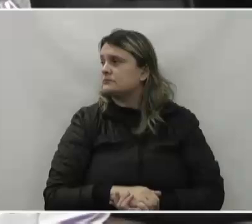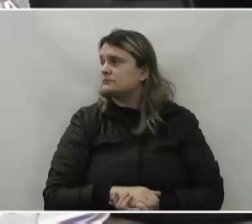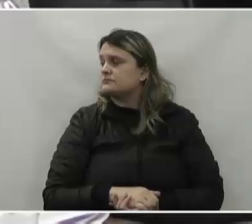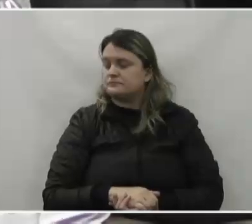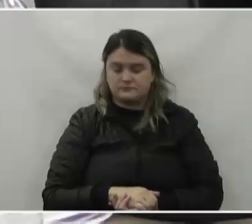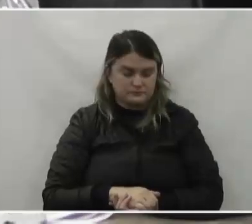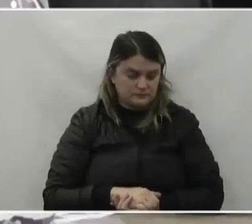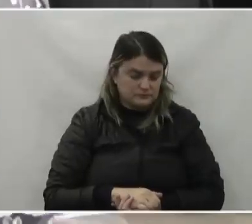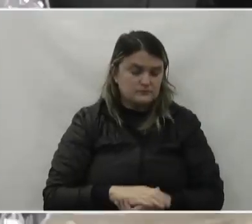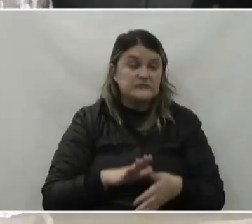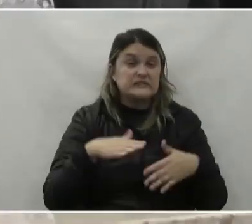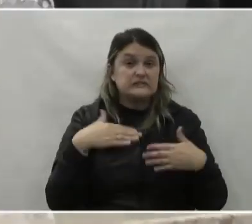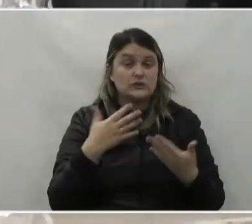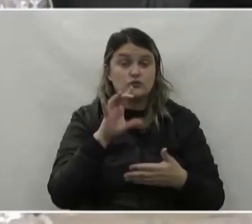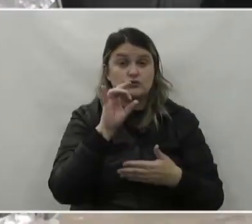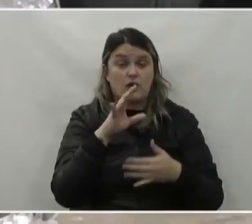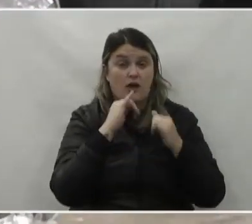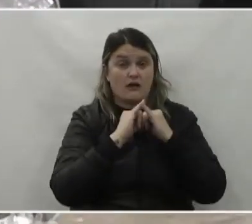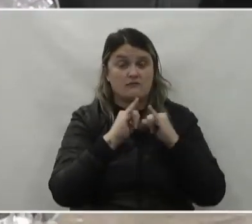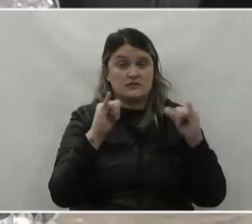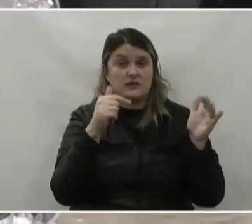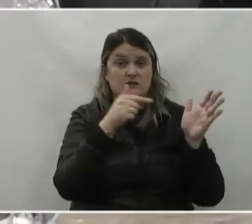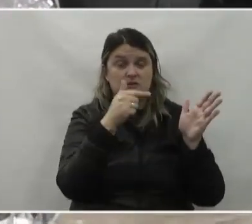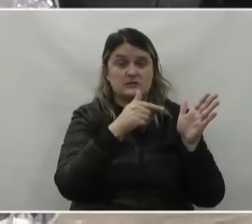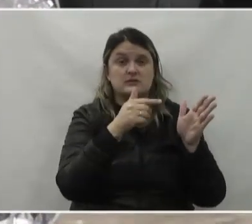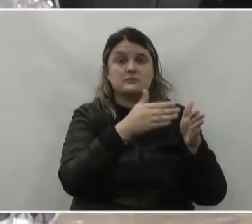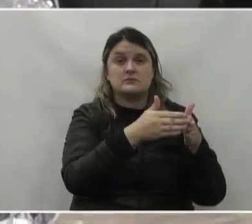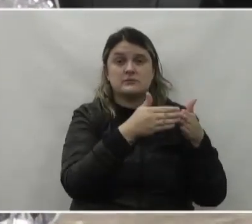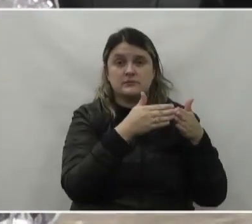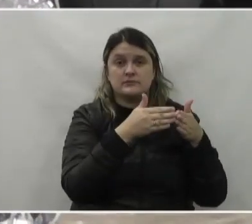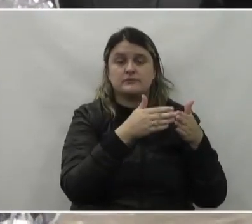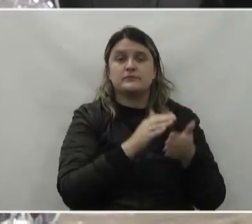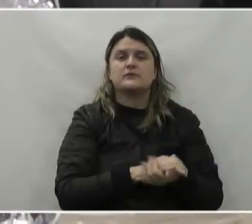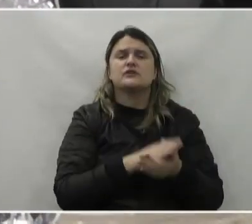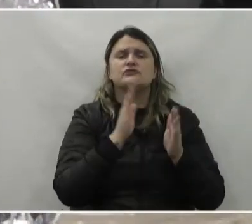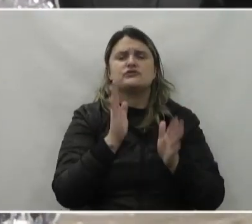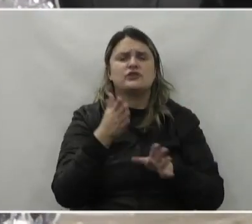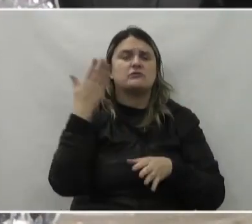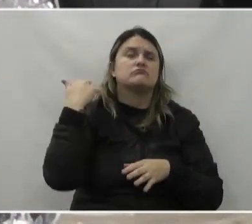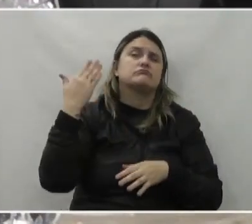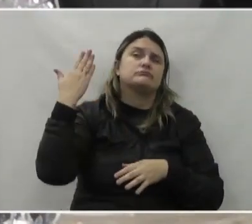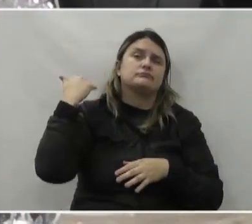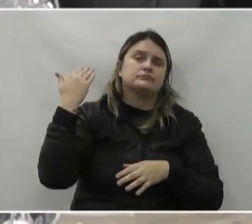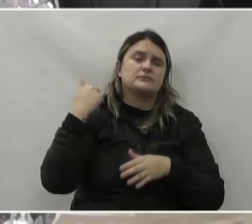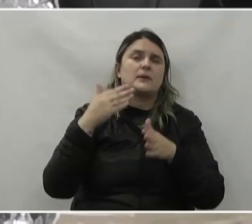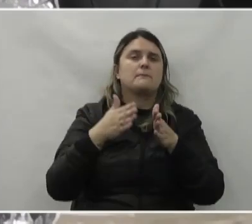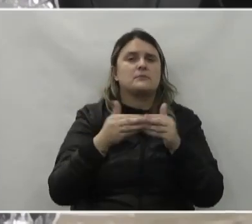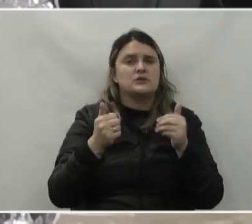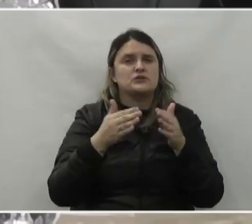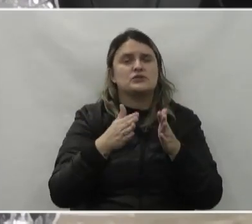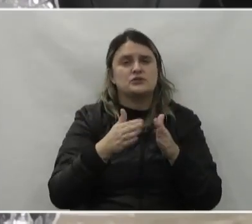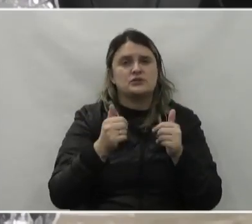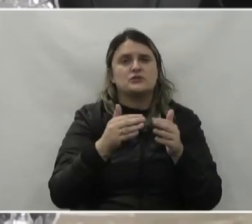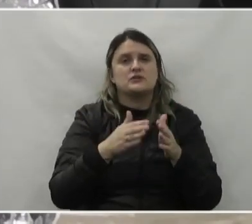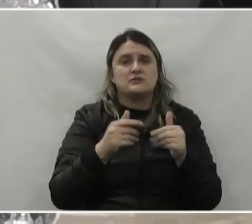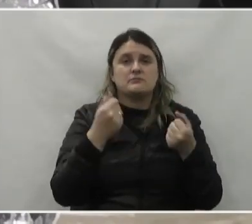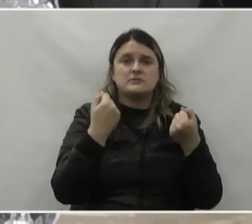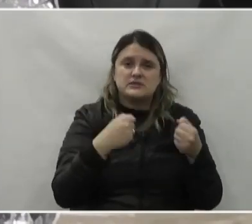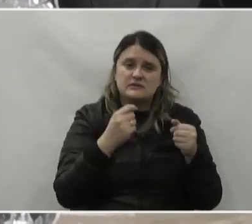Então, só para colocar a situação desse requerimento, eu venho há vários mandatos pedindo e fazendo